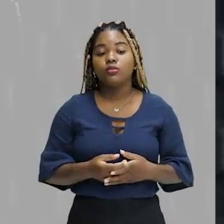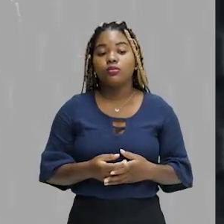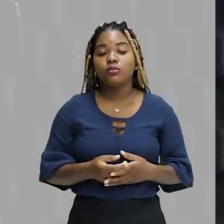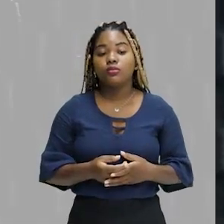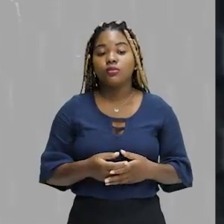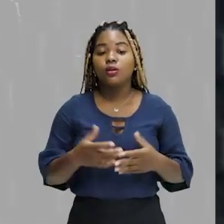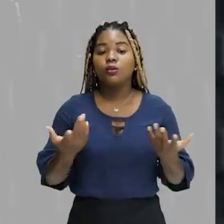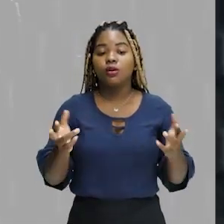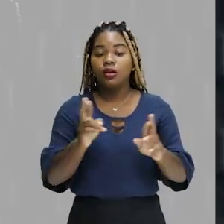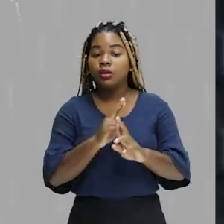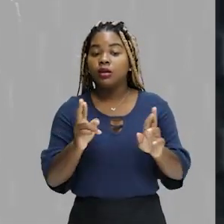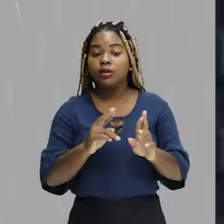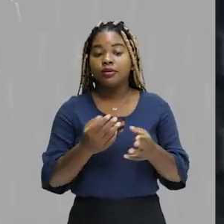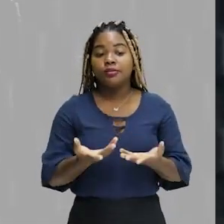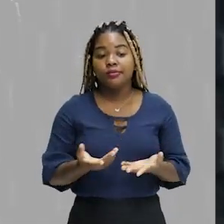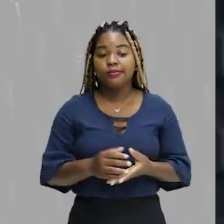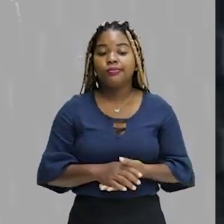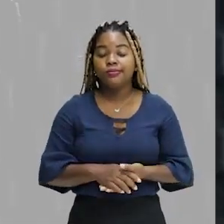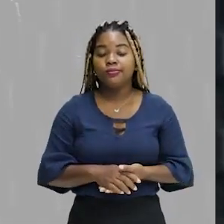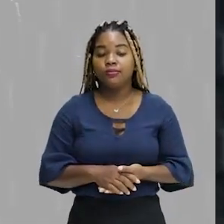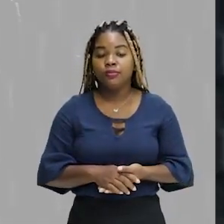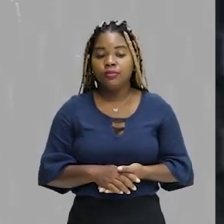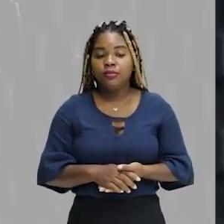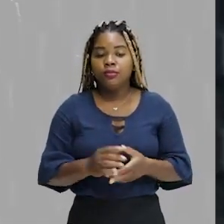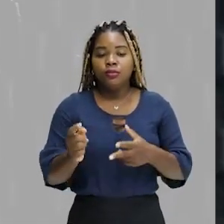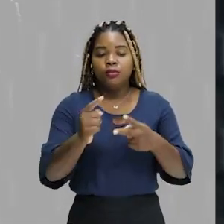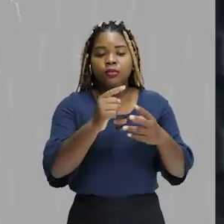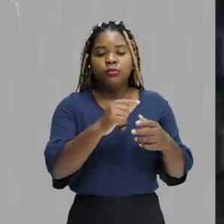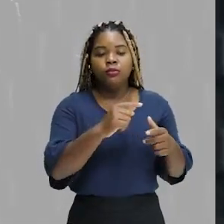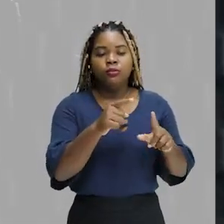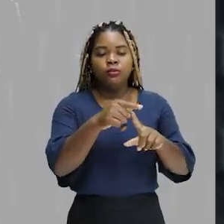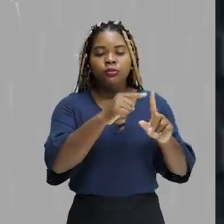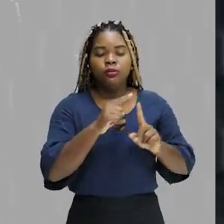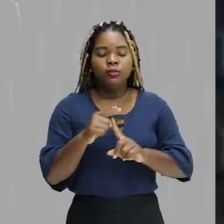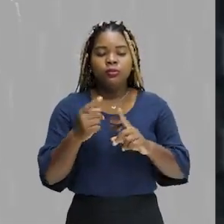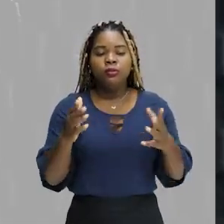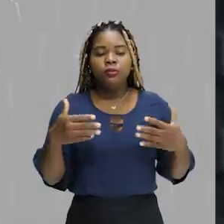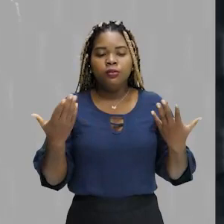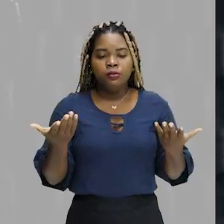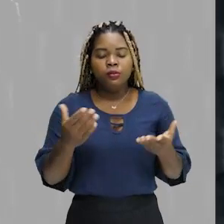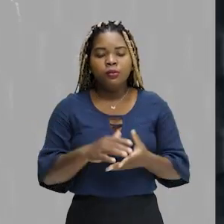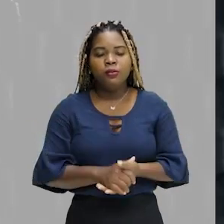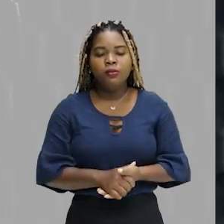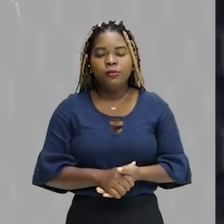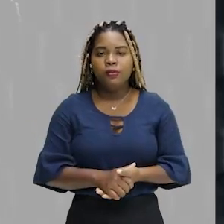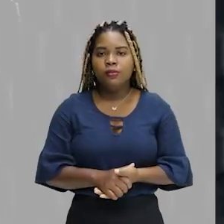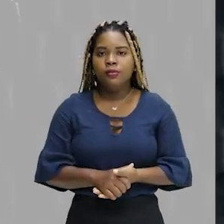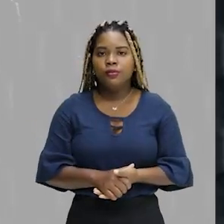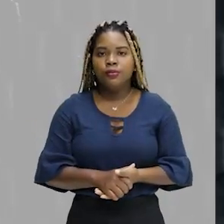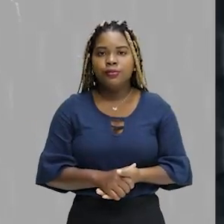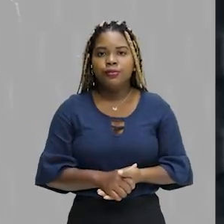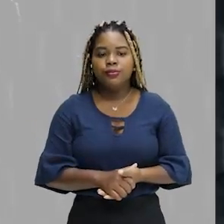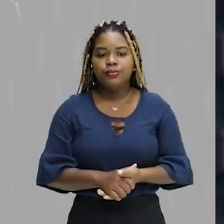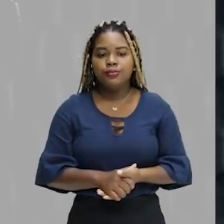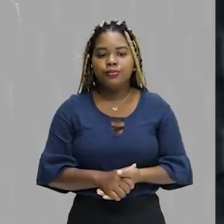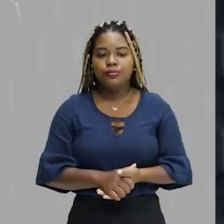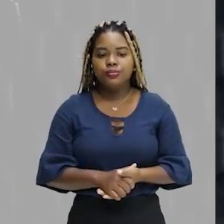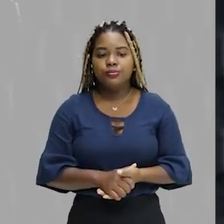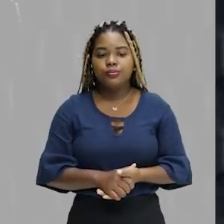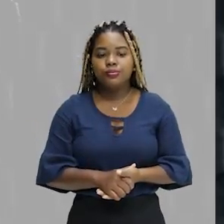eles, o que está acontecendo? Qual é o fenômeno químico que está ocorrendo? É o fenômeno da